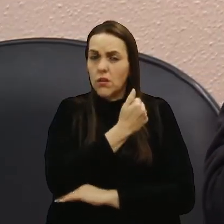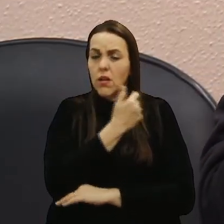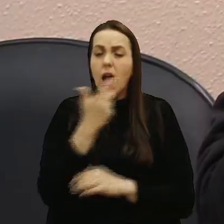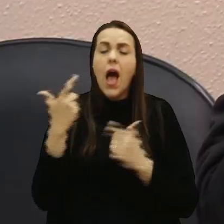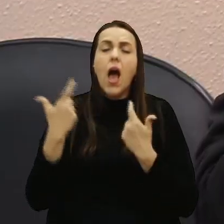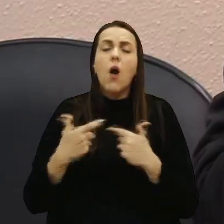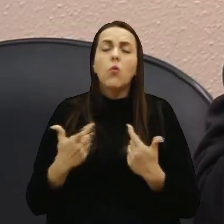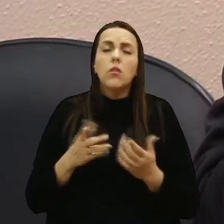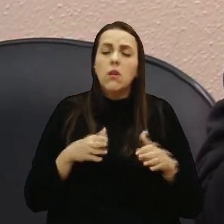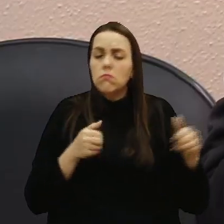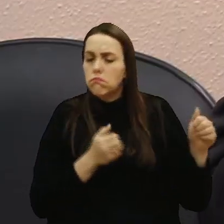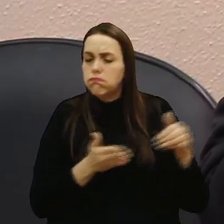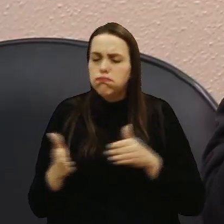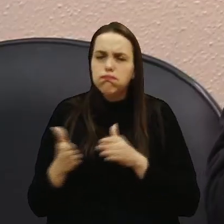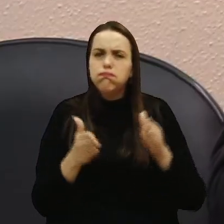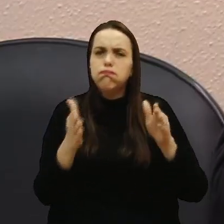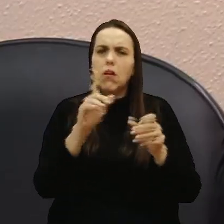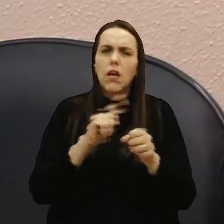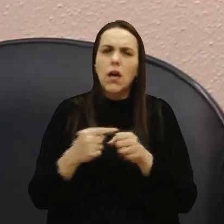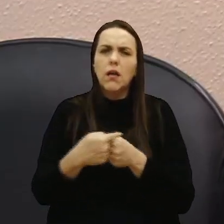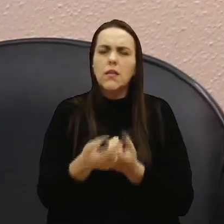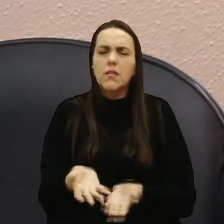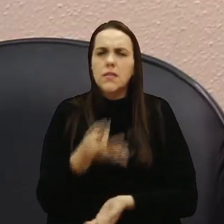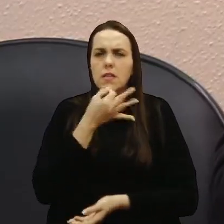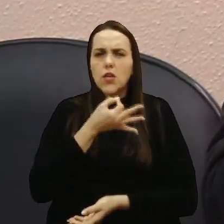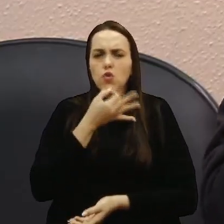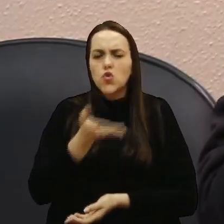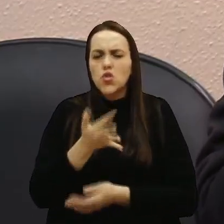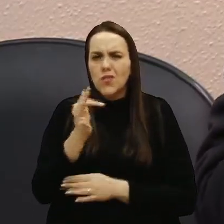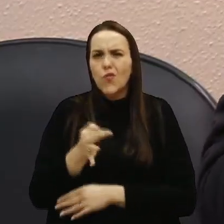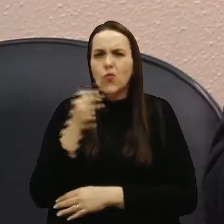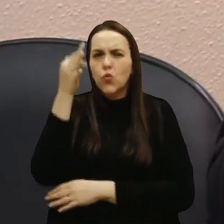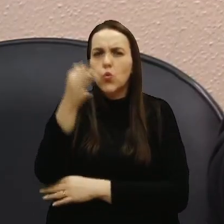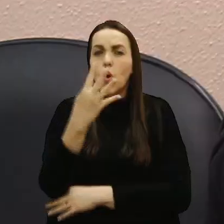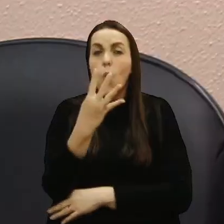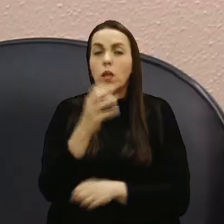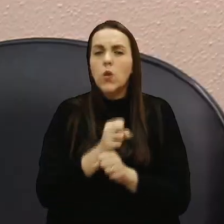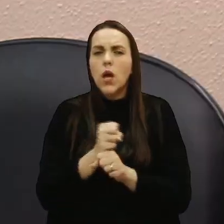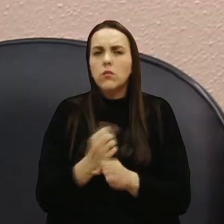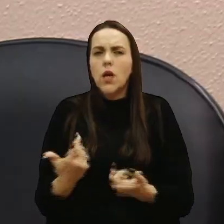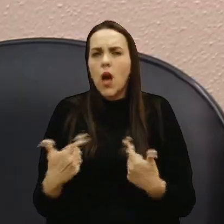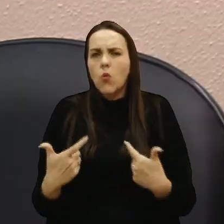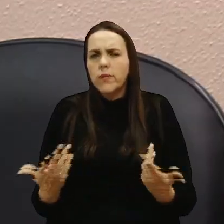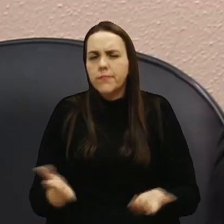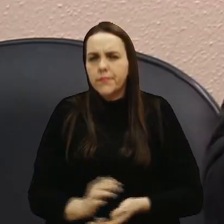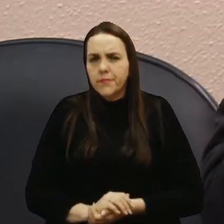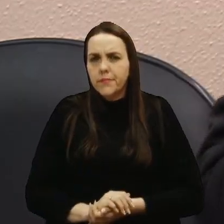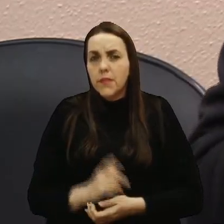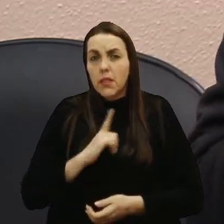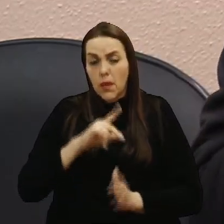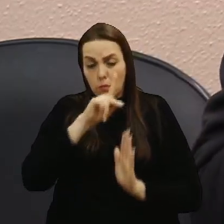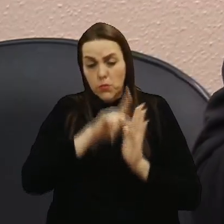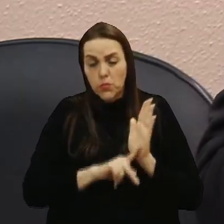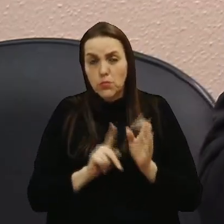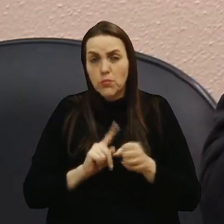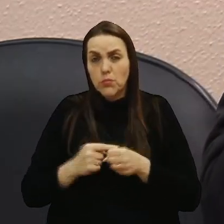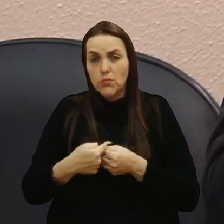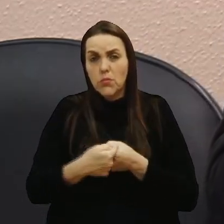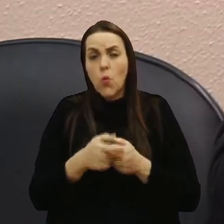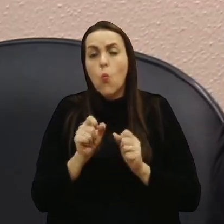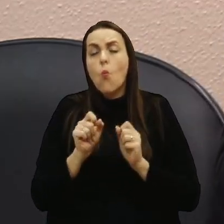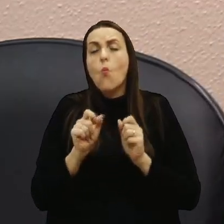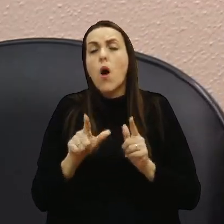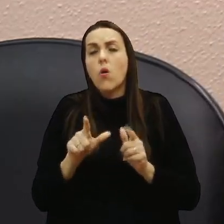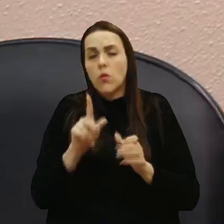indo? Onde nós queremos que Caxias esteja daqui a 4 anos? Nós temos um projeto de cidade. Qual é o